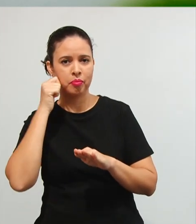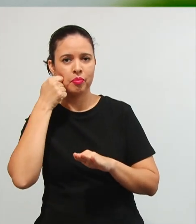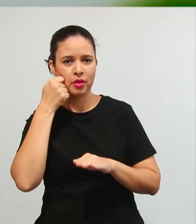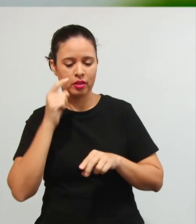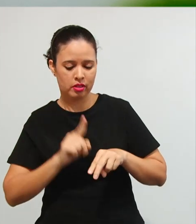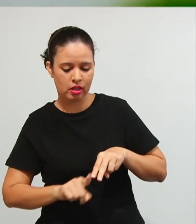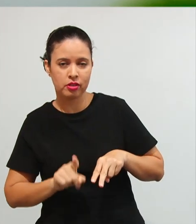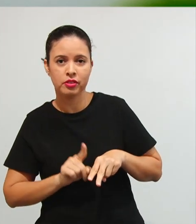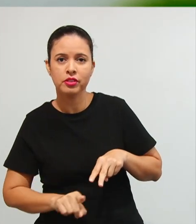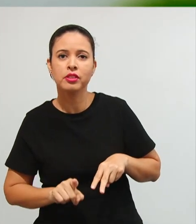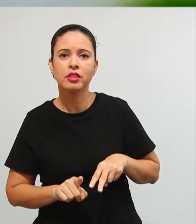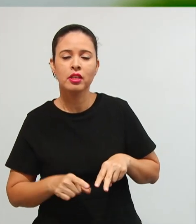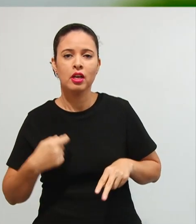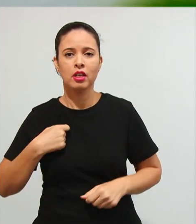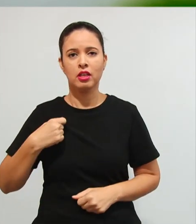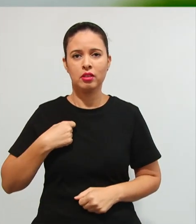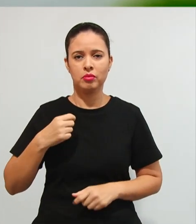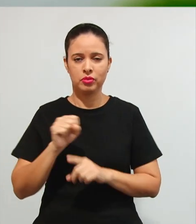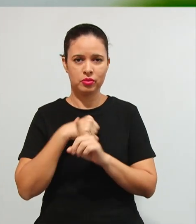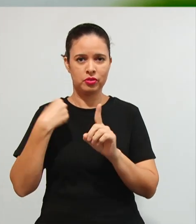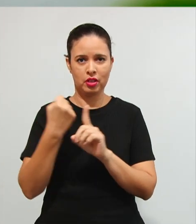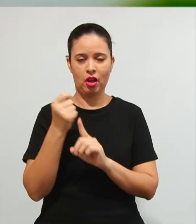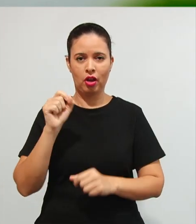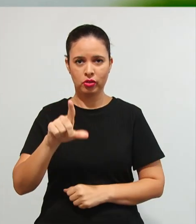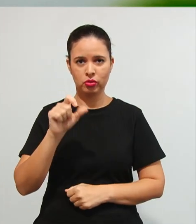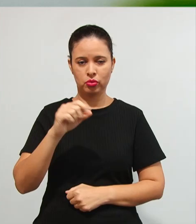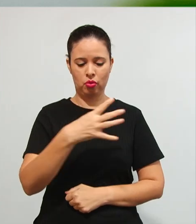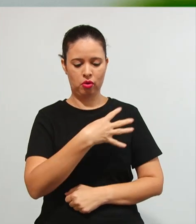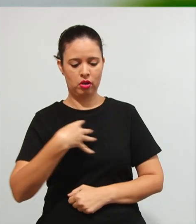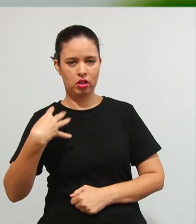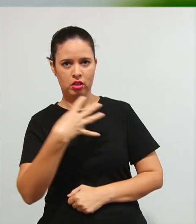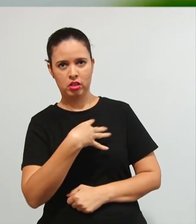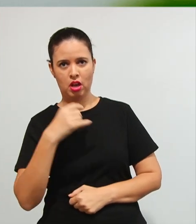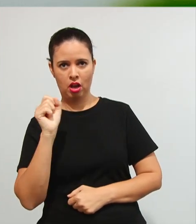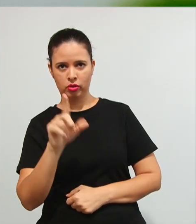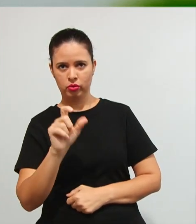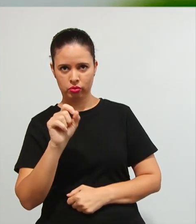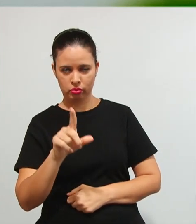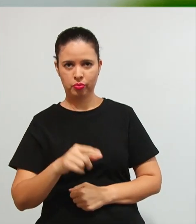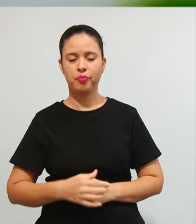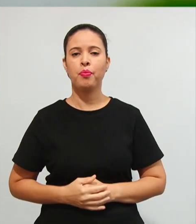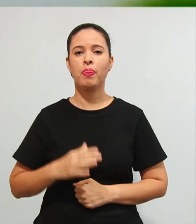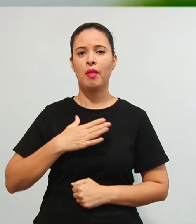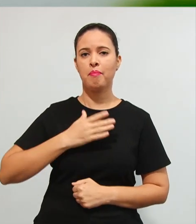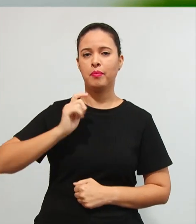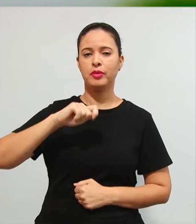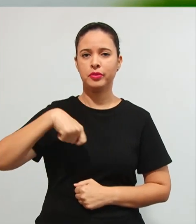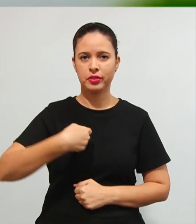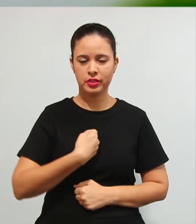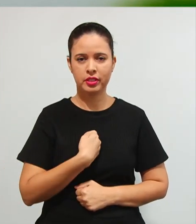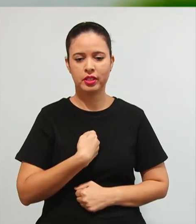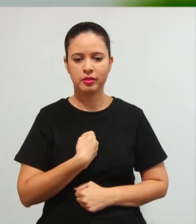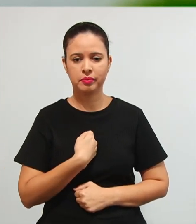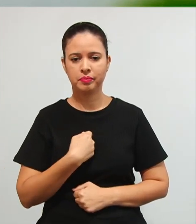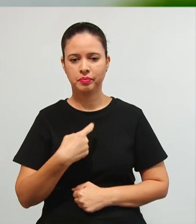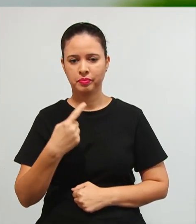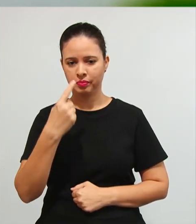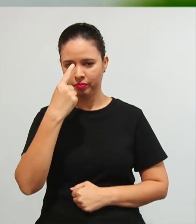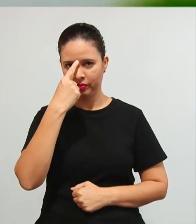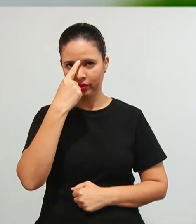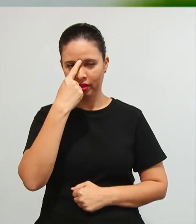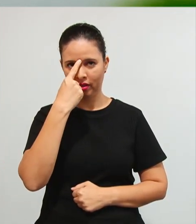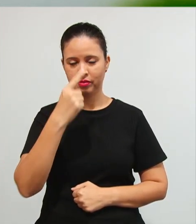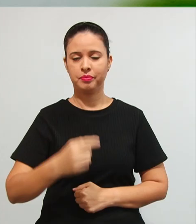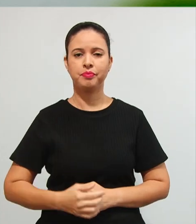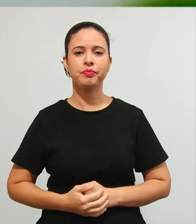calça jeans, uma camisa social azul com listras em tons de azul. O meu sinal para a comunidade surda,